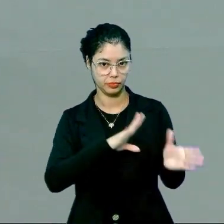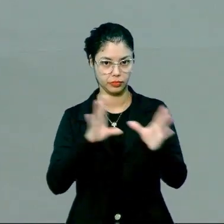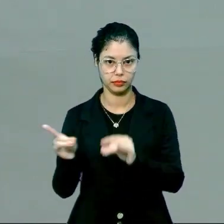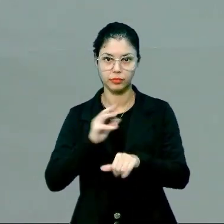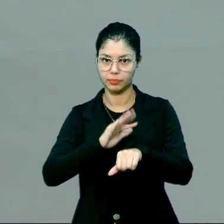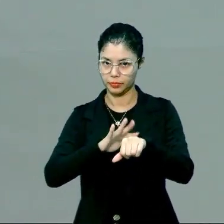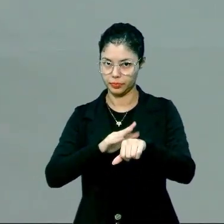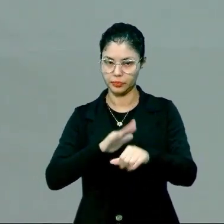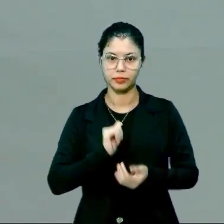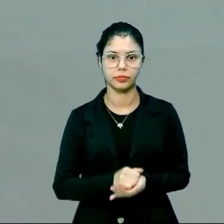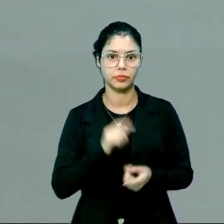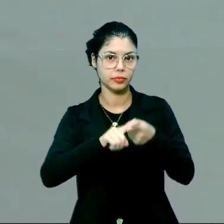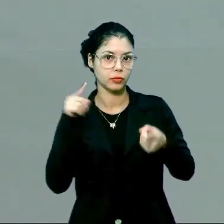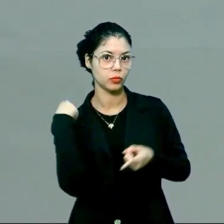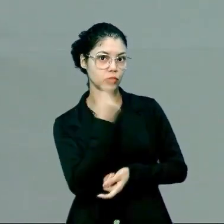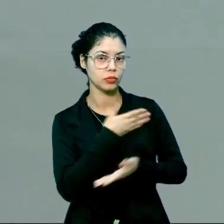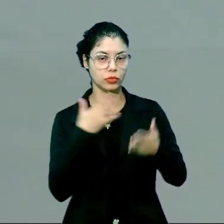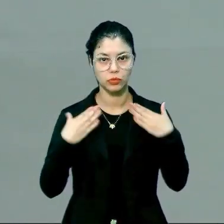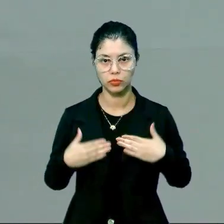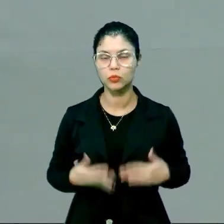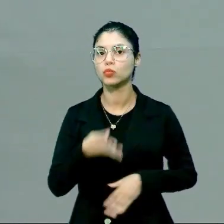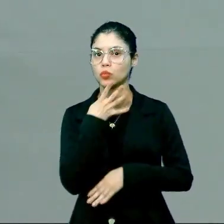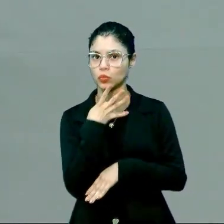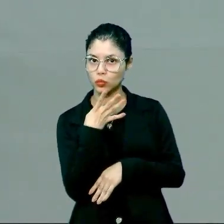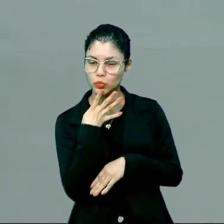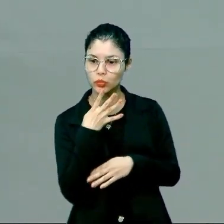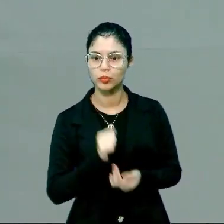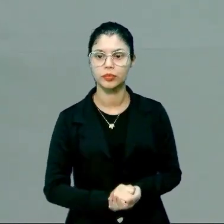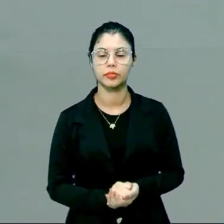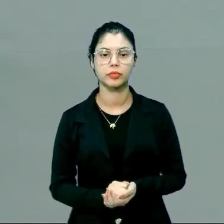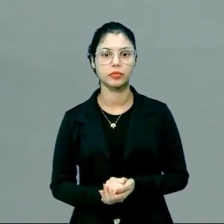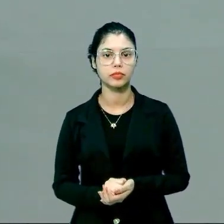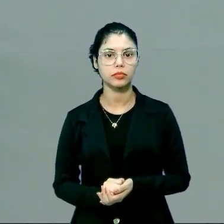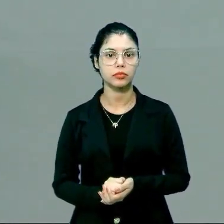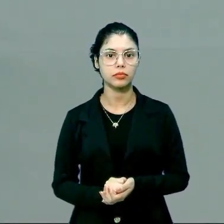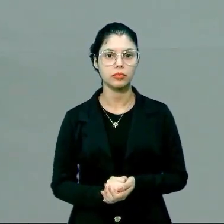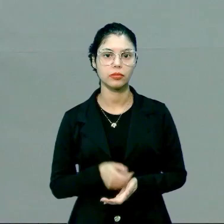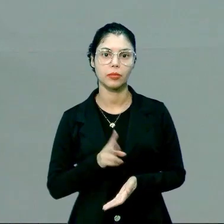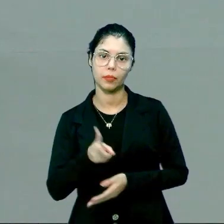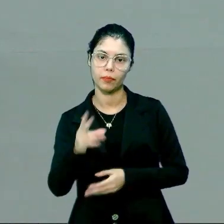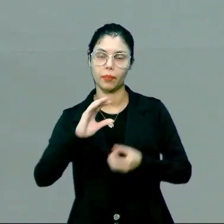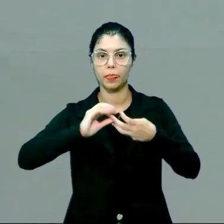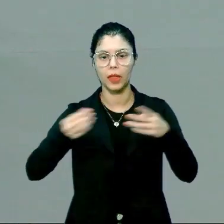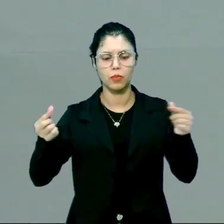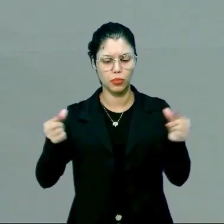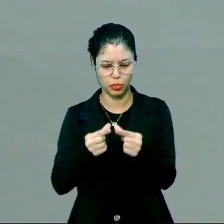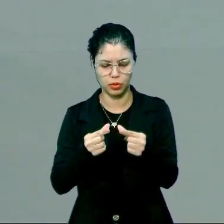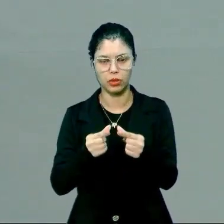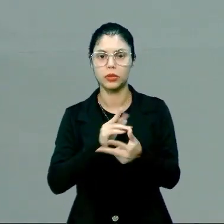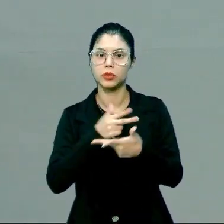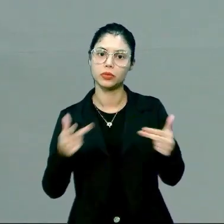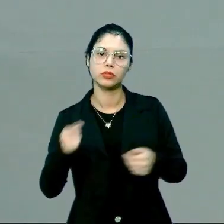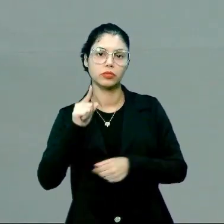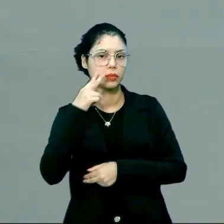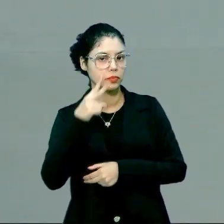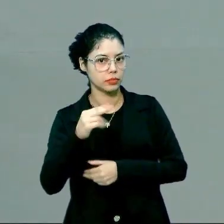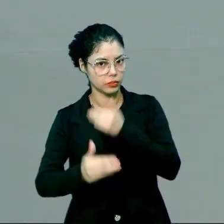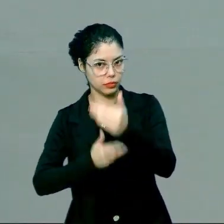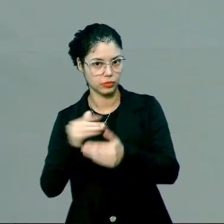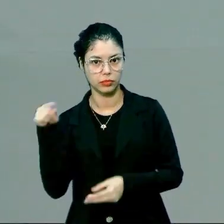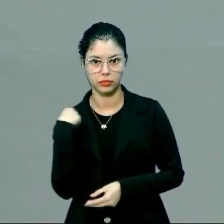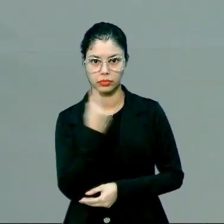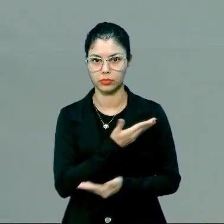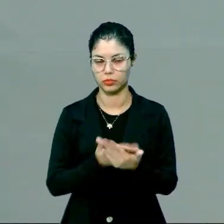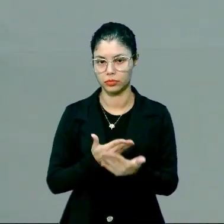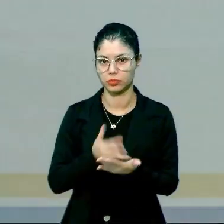das doenças, porque o nosso corpo reconhece, trata e fica aí com células de memórias. Coisas que vocês vão ver no decorrer da